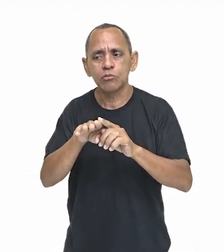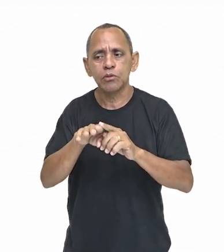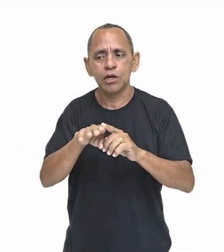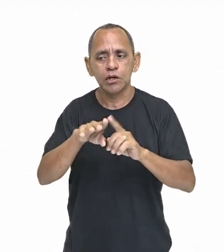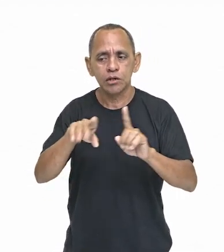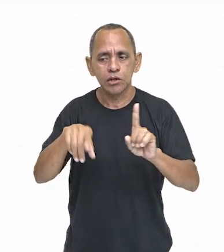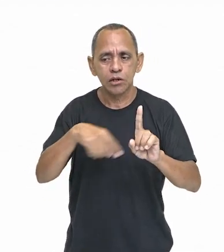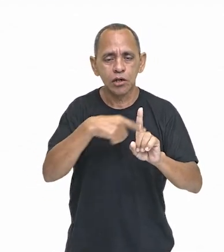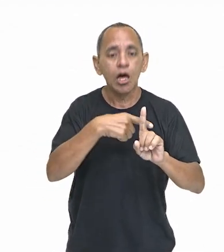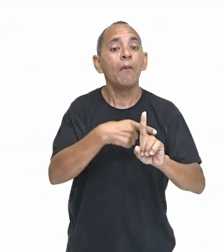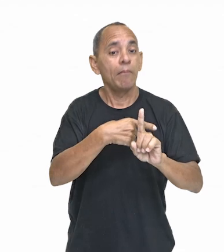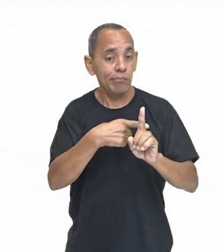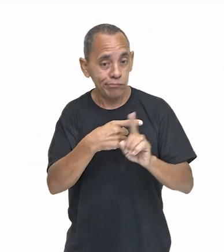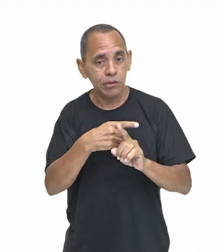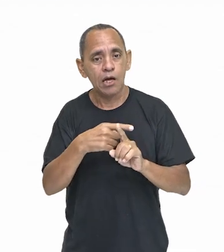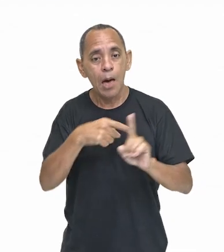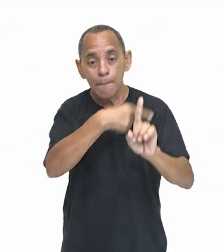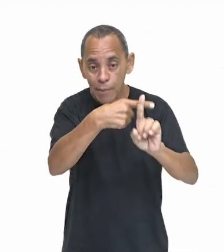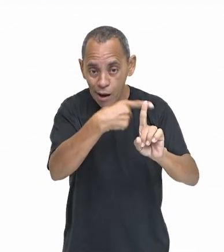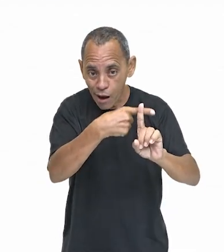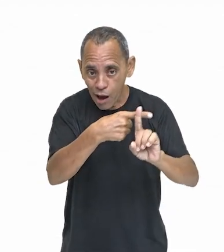anteriormente algumas desvantagens,